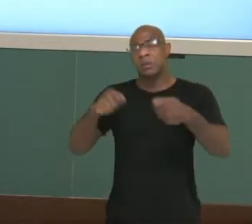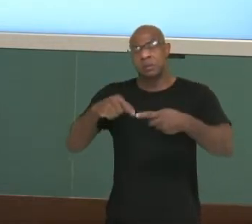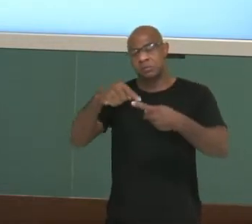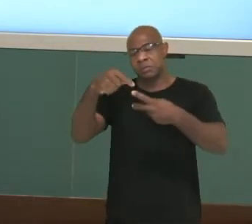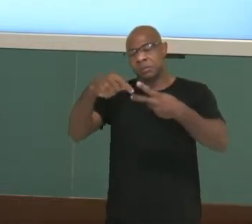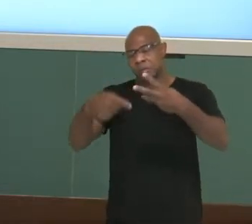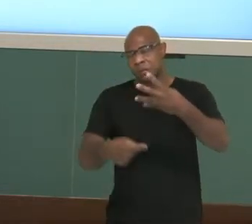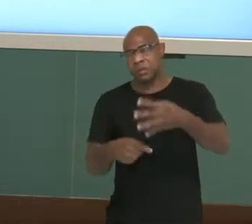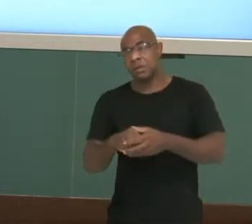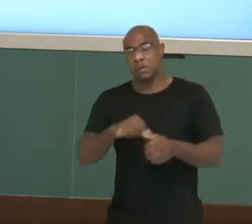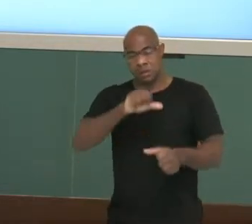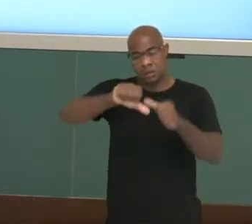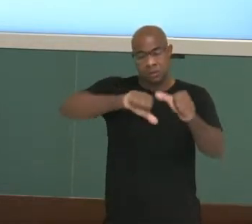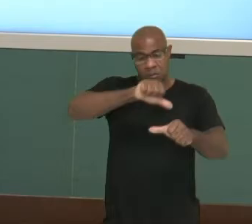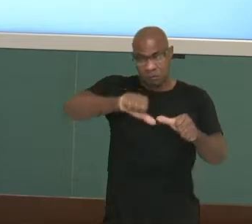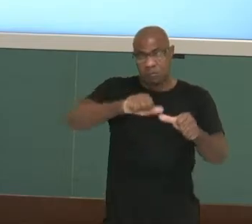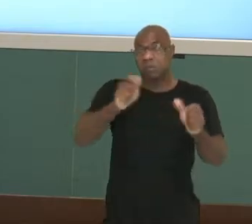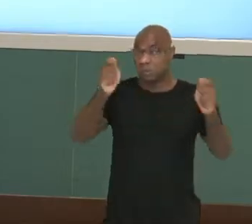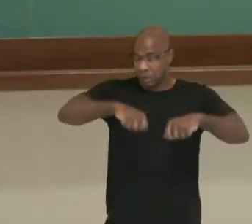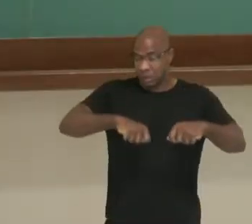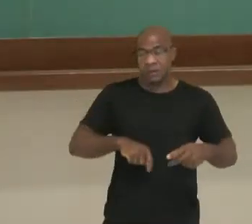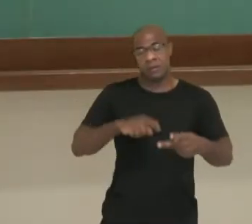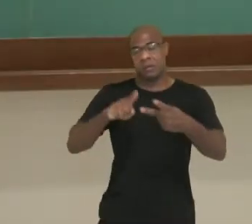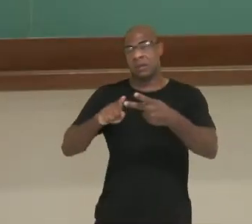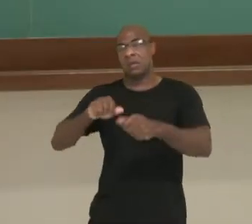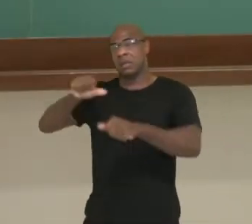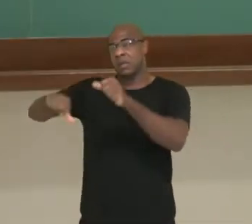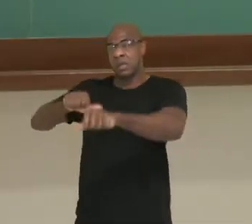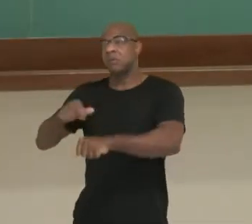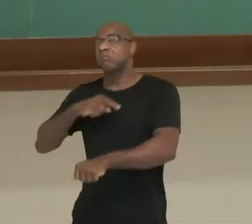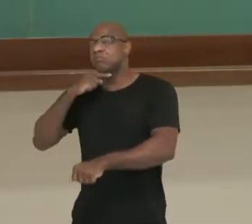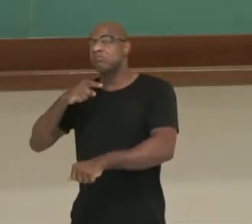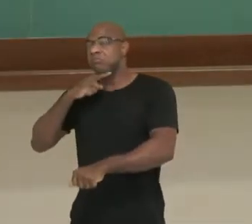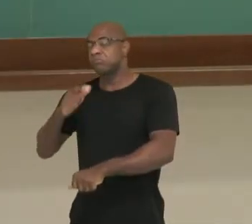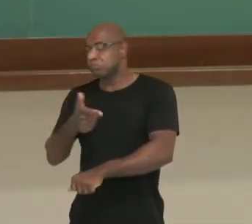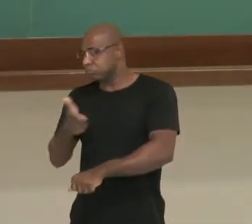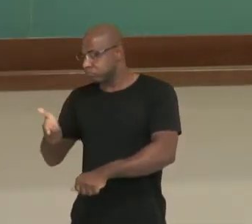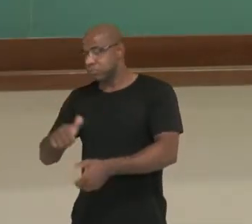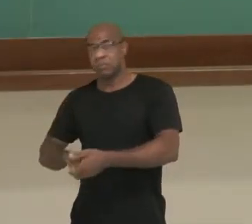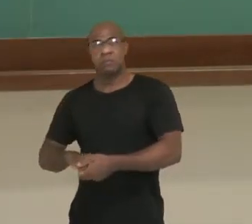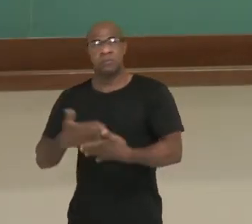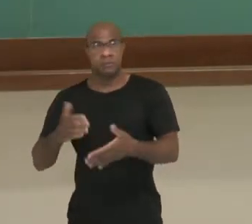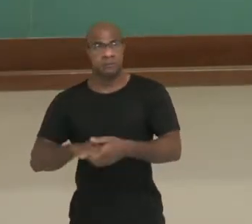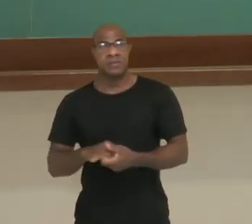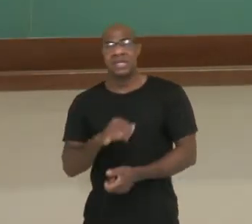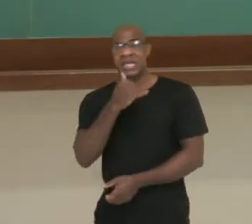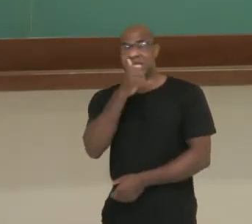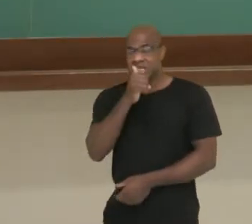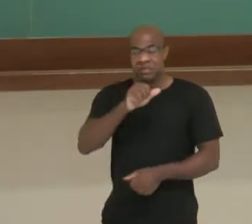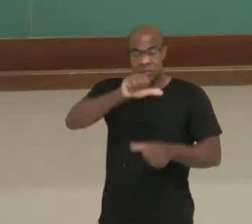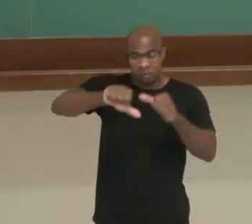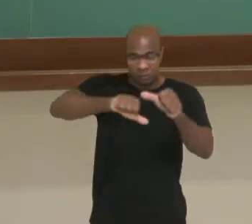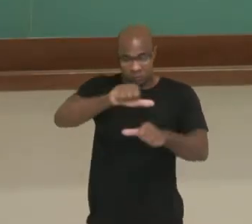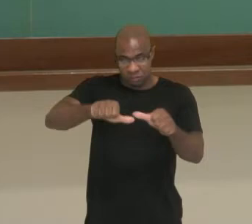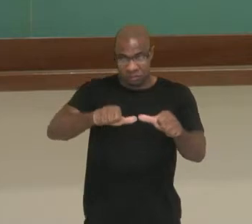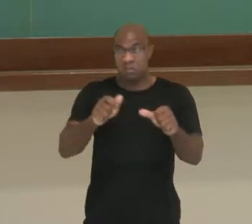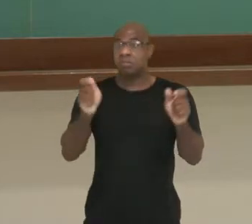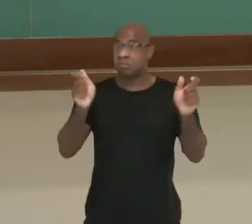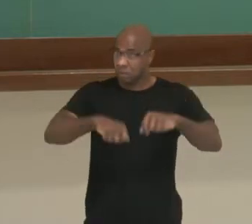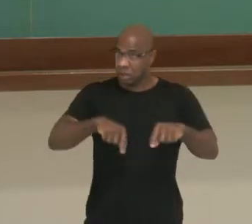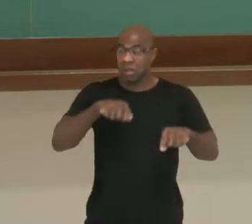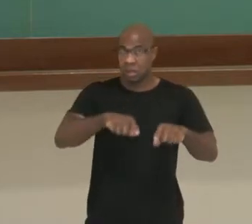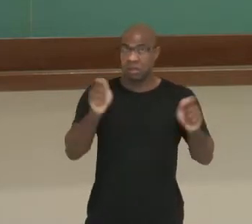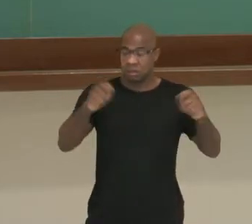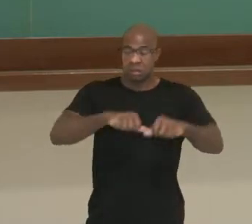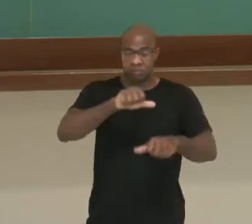em renováveis e não renováveis. As fontes de energia renováveis são aquelas que podem ser repostas em